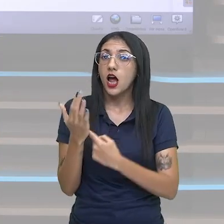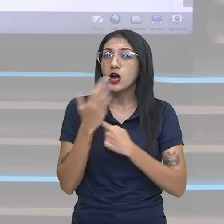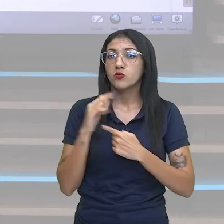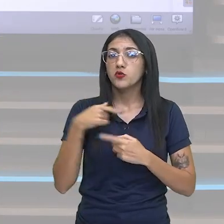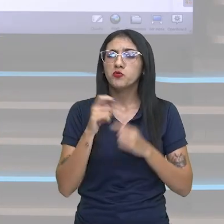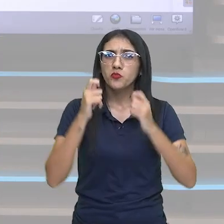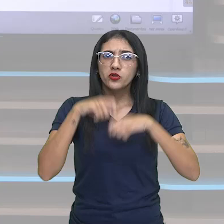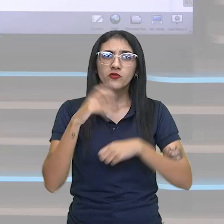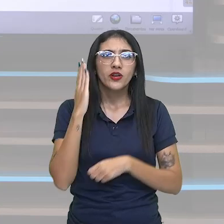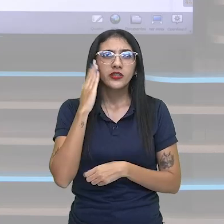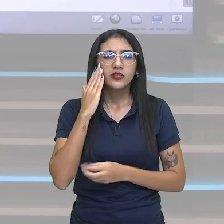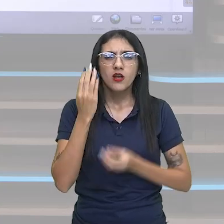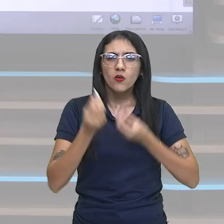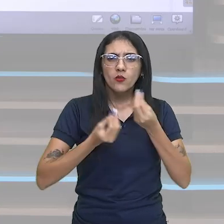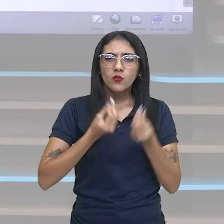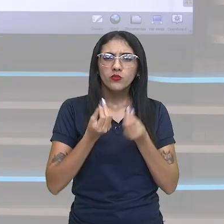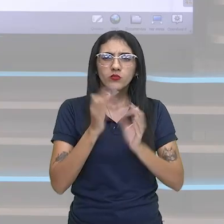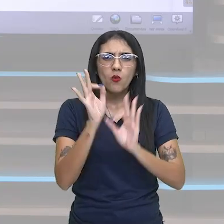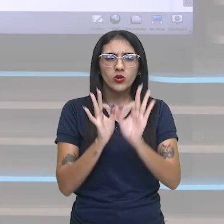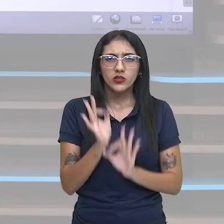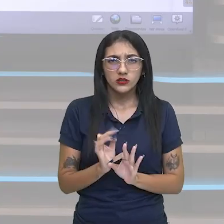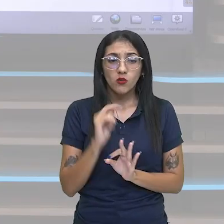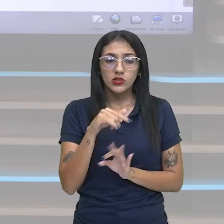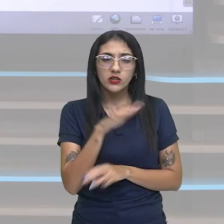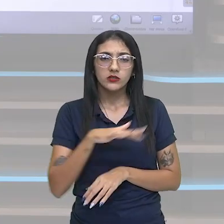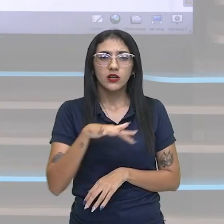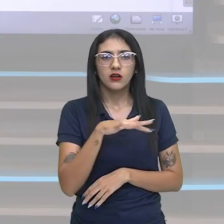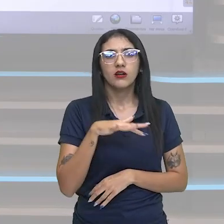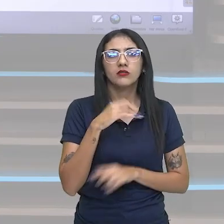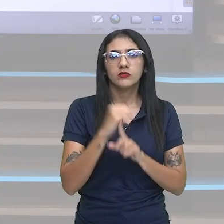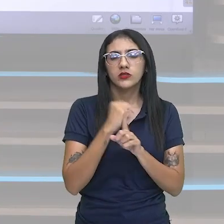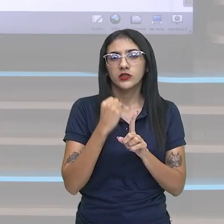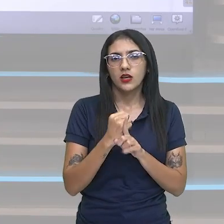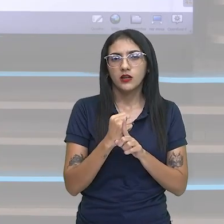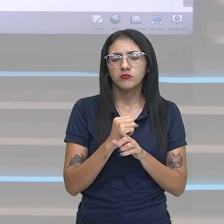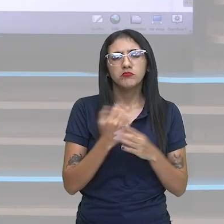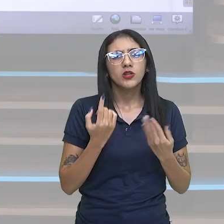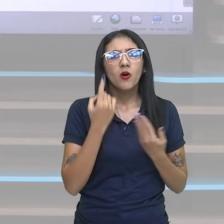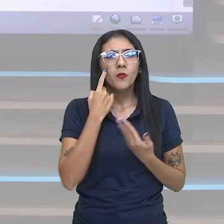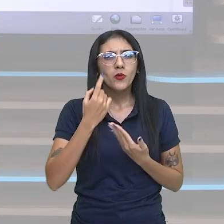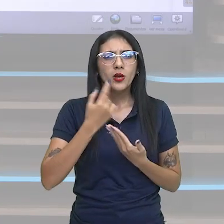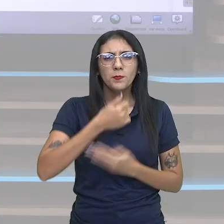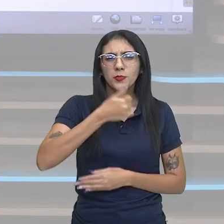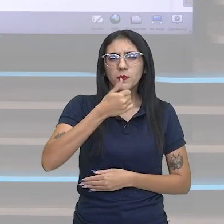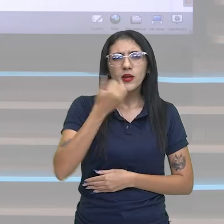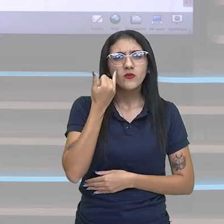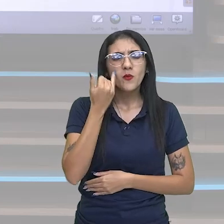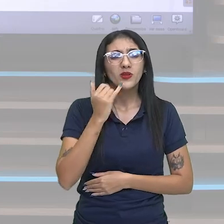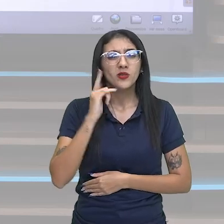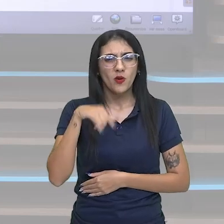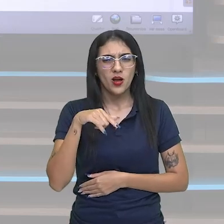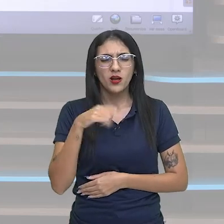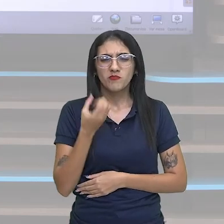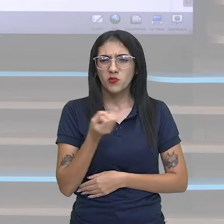entender como é que está organizada ali aquela sociedade. Ora, quando a gente fala de renda bruta per capita, se ela for muito alta, significa que aquele